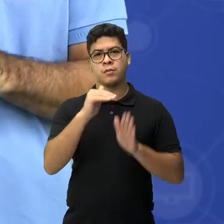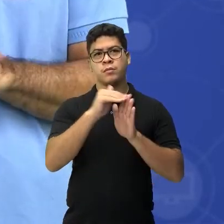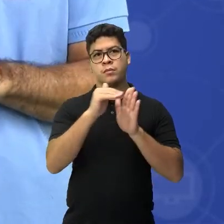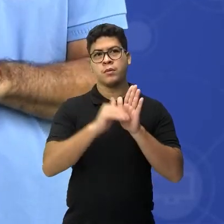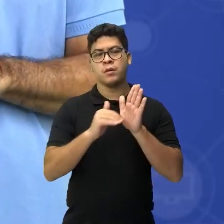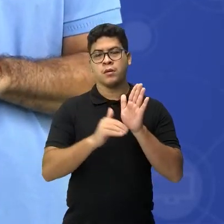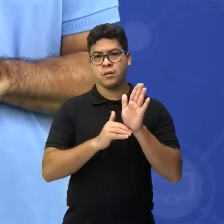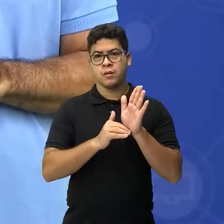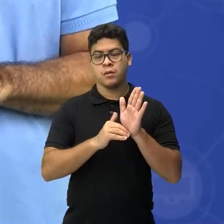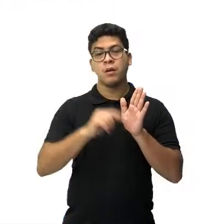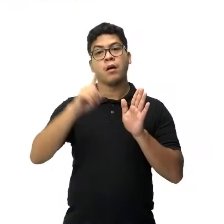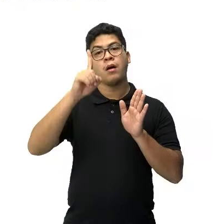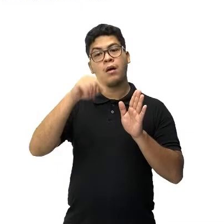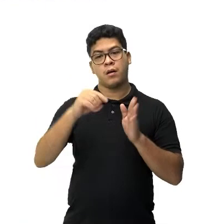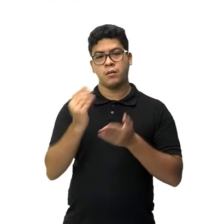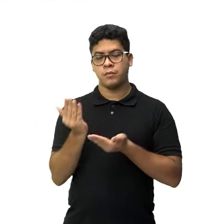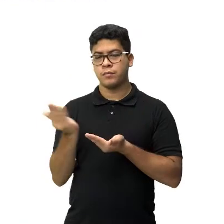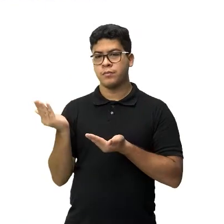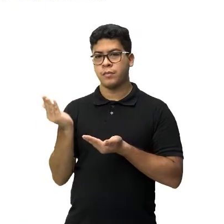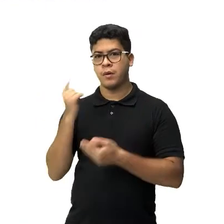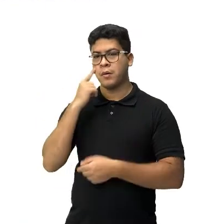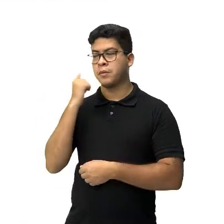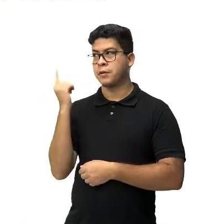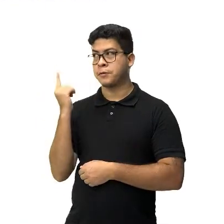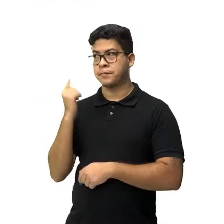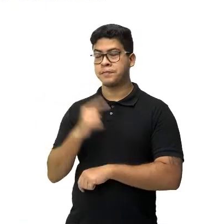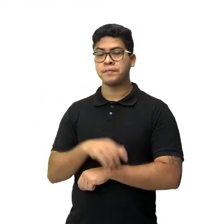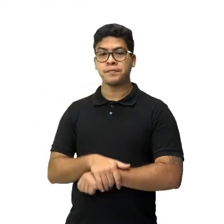políticas públicas da juventude. É uma lei, né,